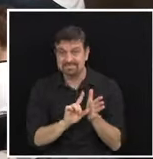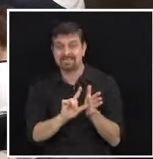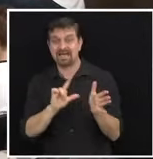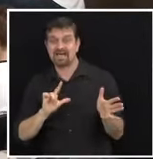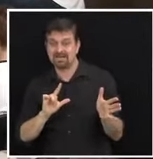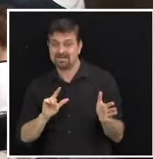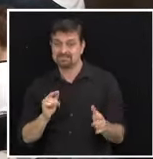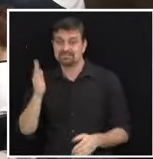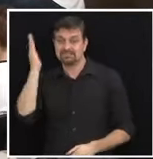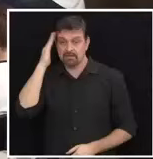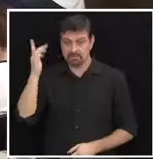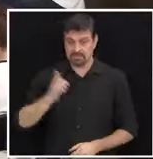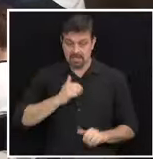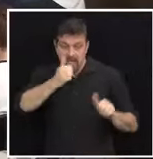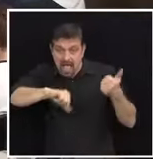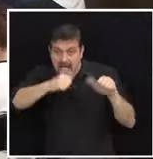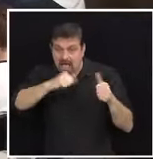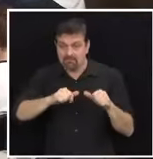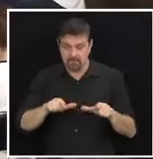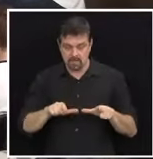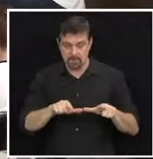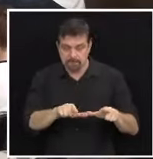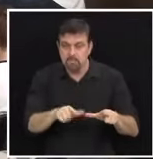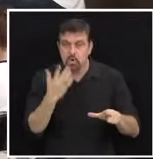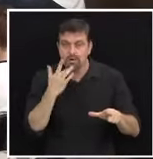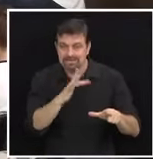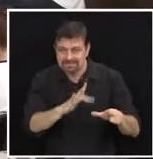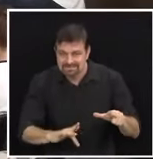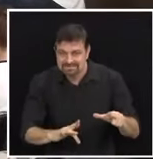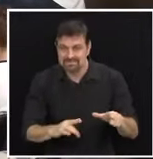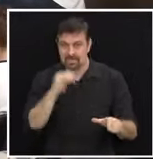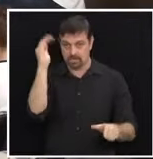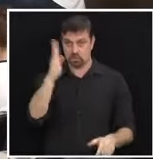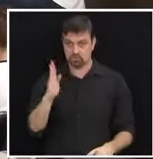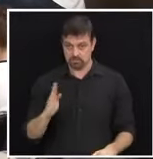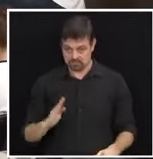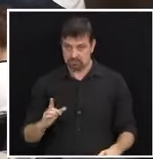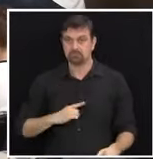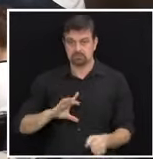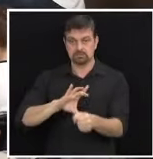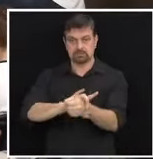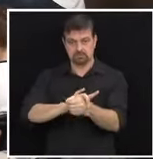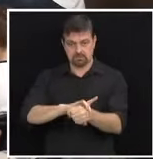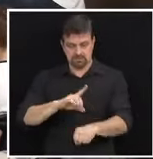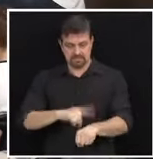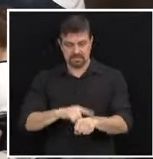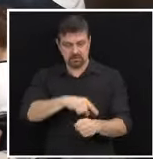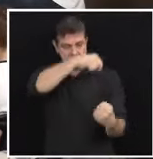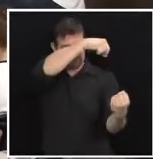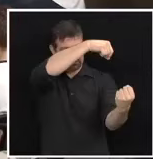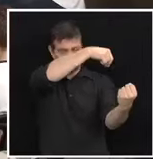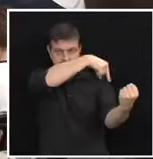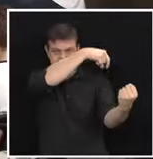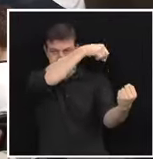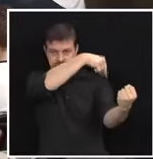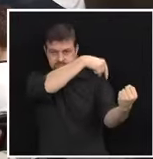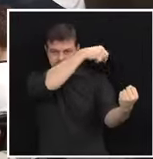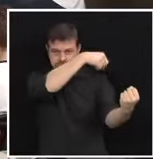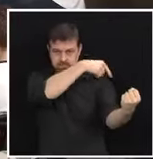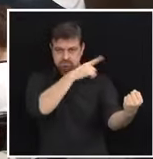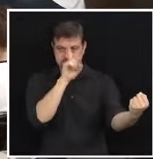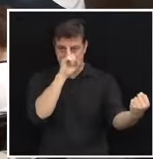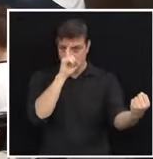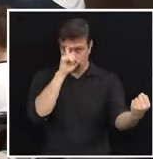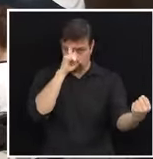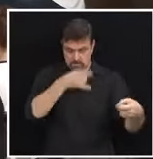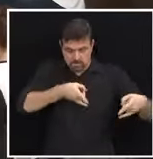do vírus. Então, o sangue, principalmente do Brasil, ele é muito seguro. O risco de ter o vírus da hepatite C nas transfusões de sangue no Brasil